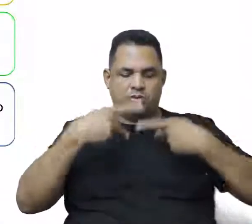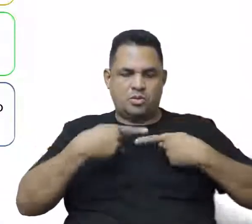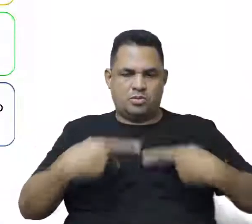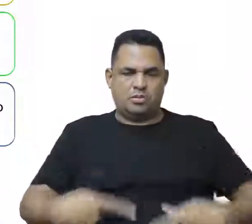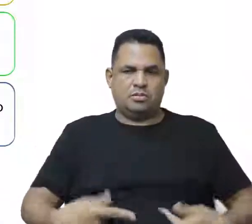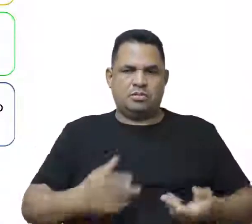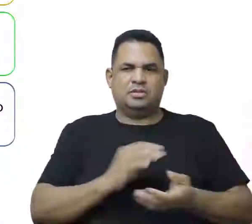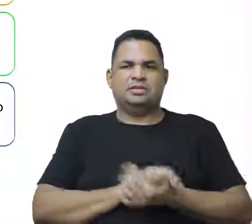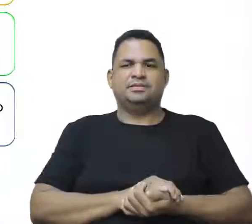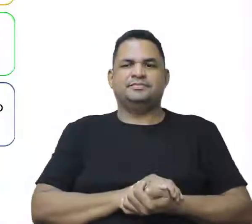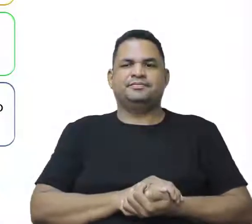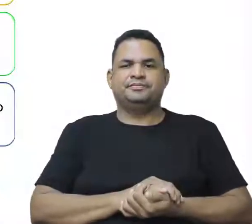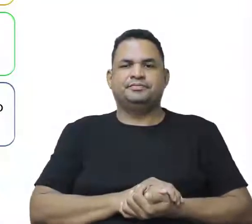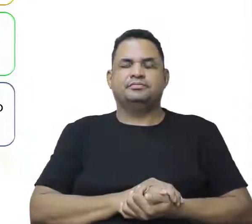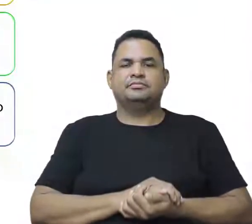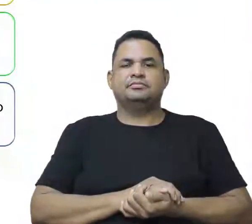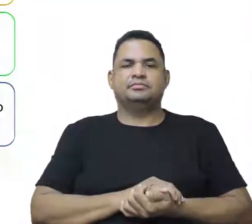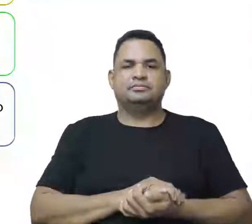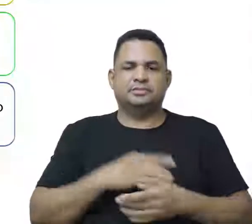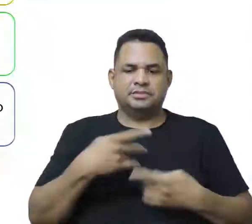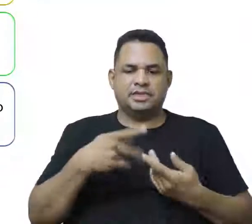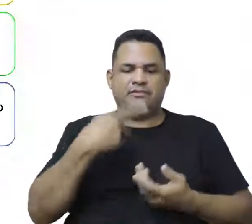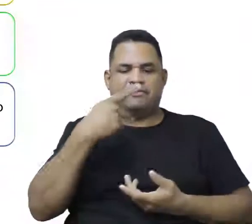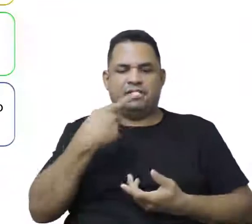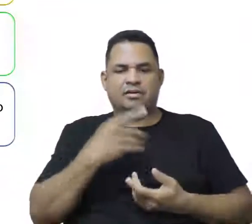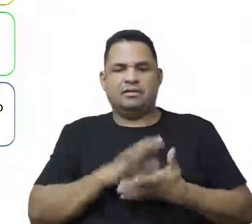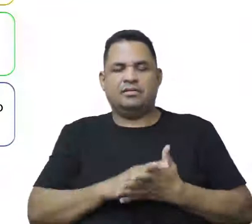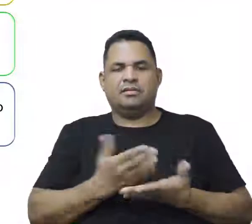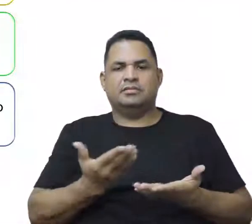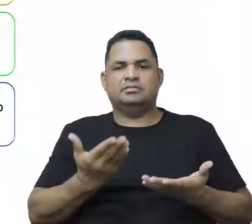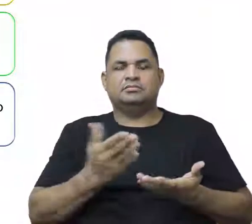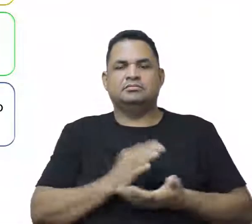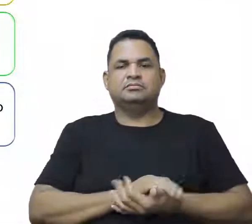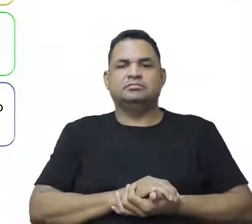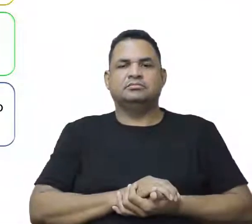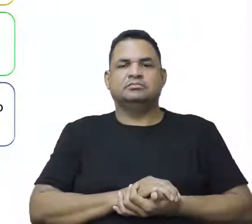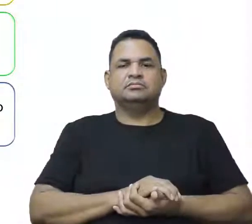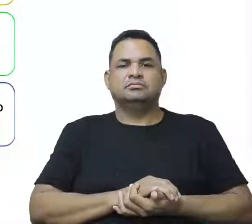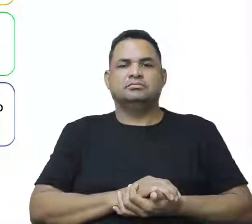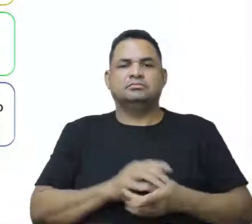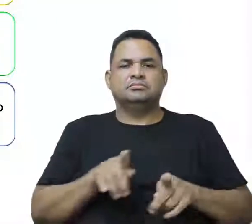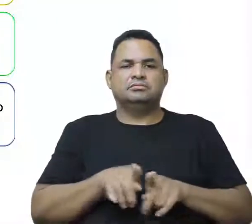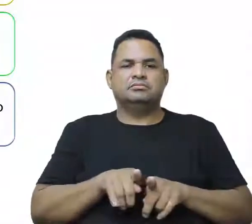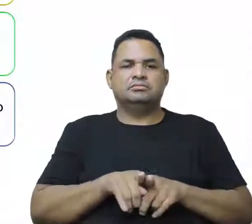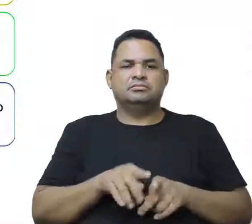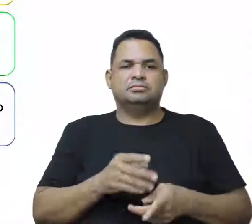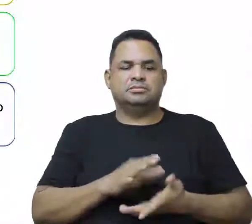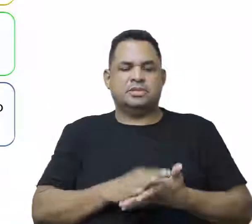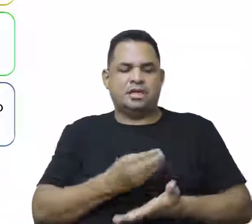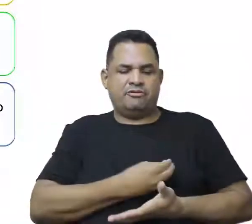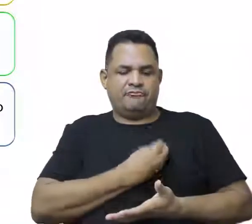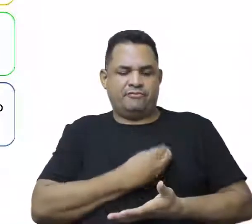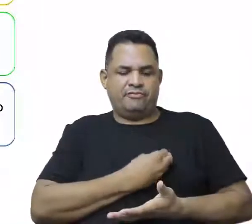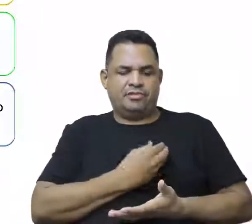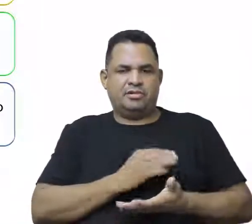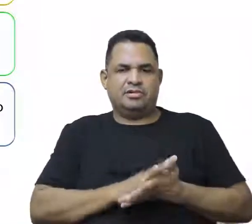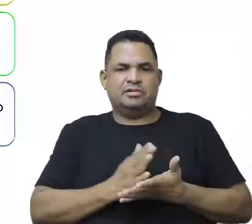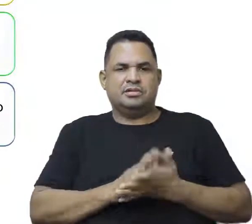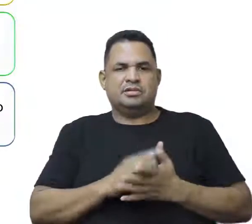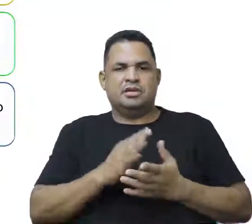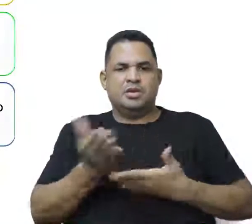nós falamos dela, que a gente está falando, problematizando isso, e ela como parte da vida